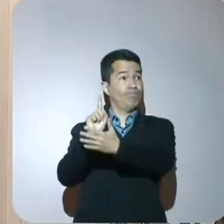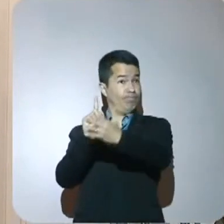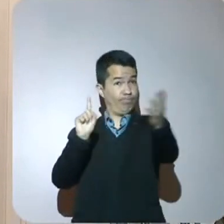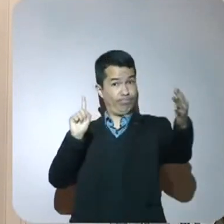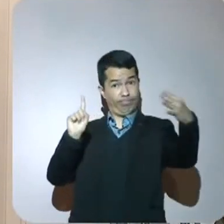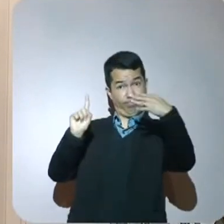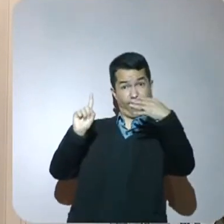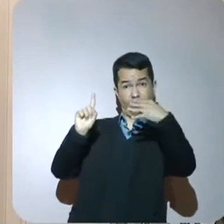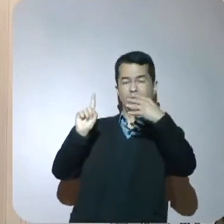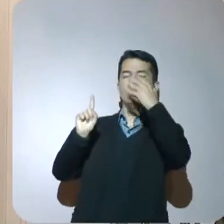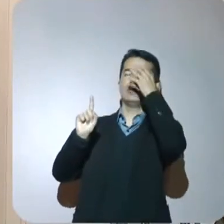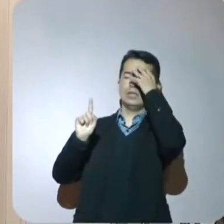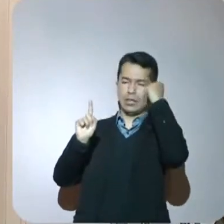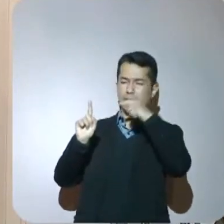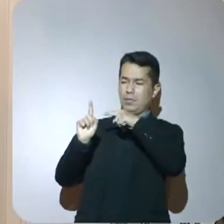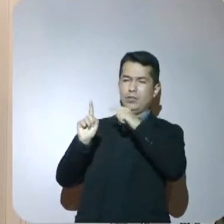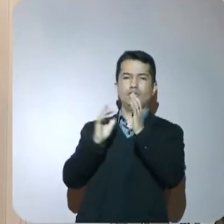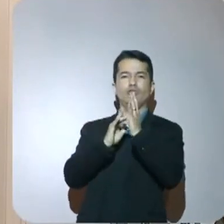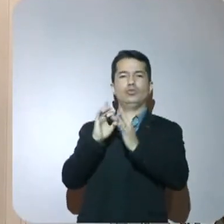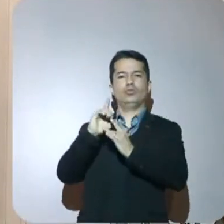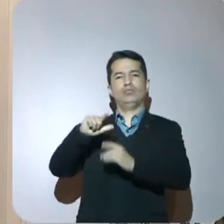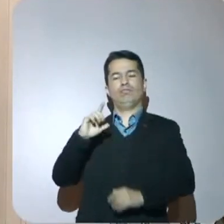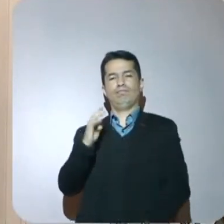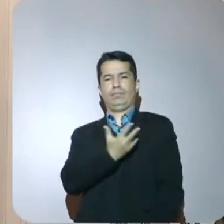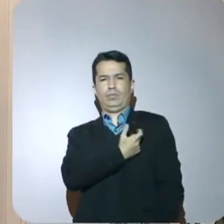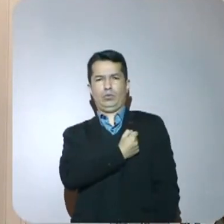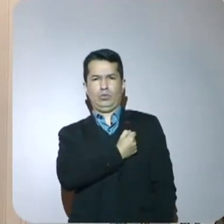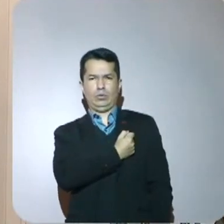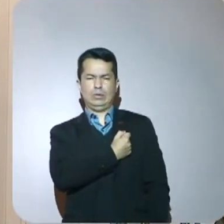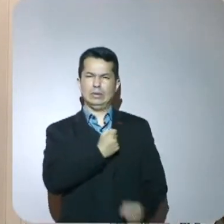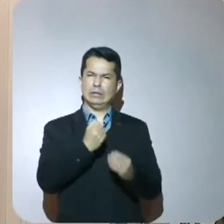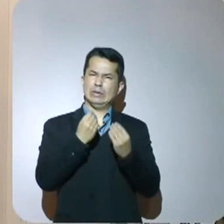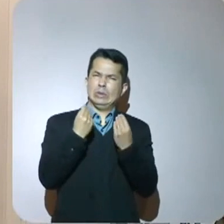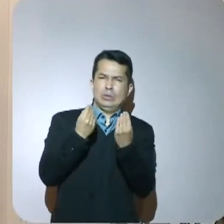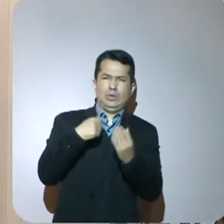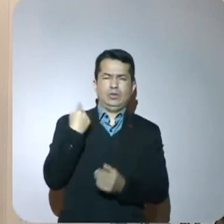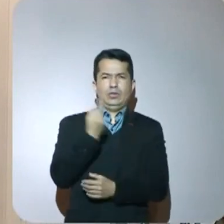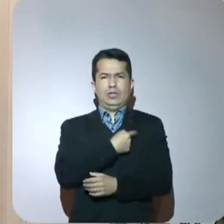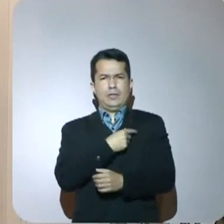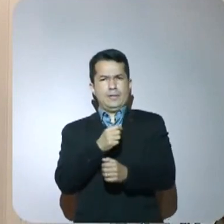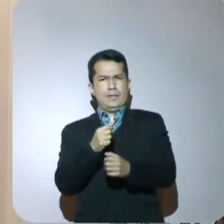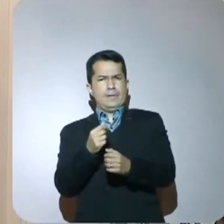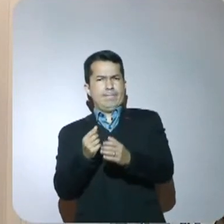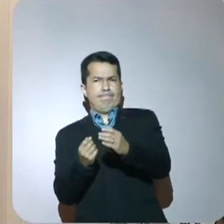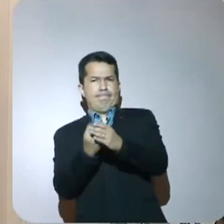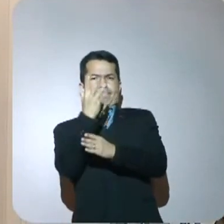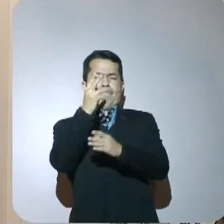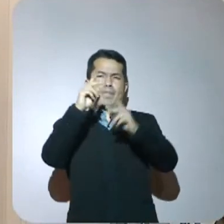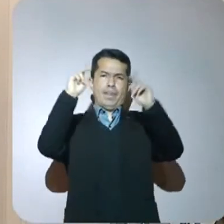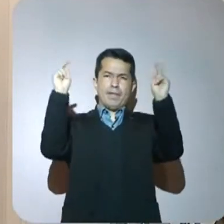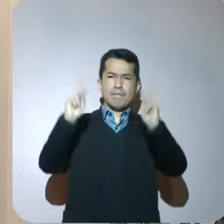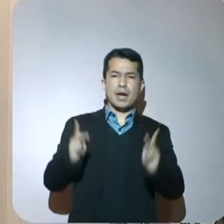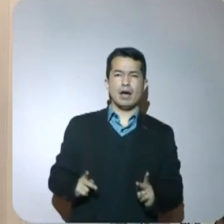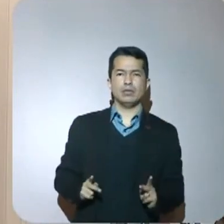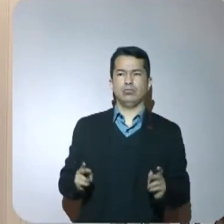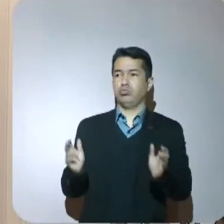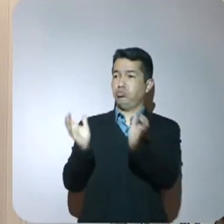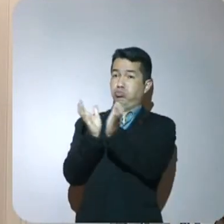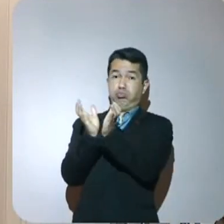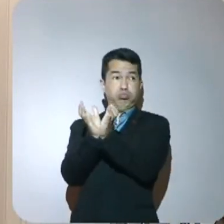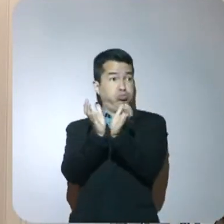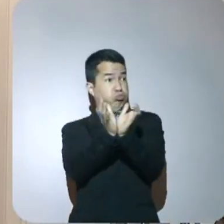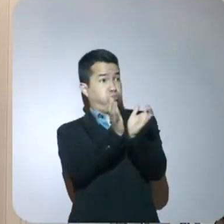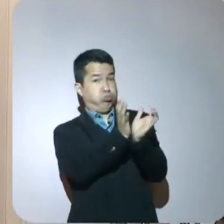da comunidade? Primeiro, quando a gente olha para a Bíblia, nós vamos aprender alguns valores para se construir